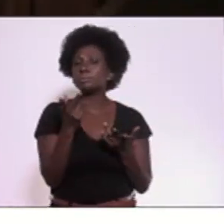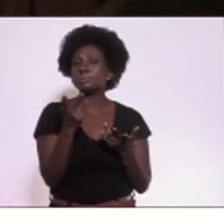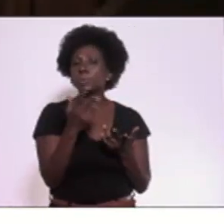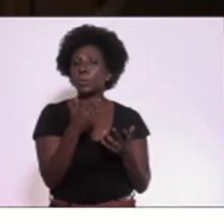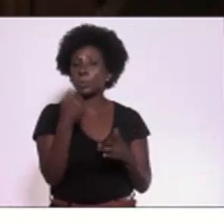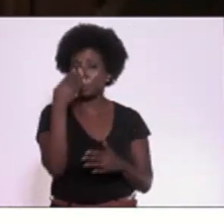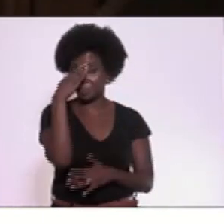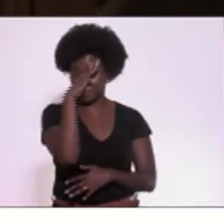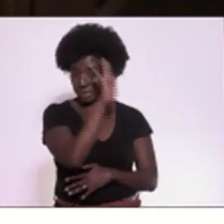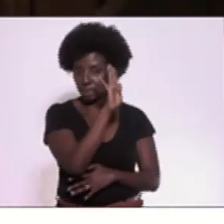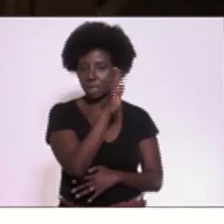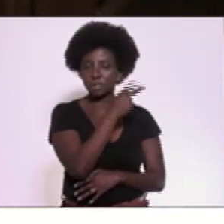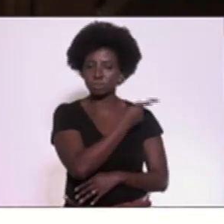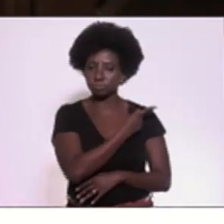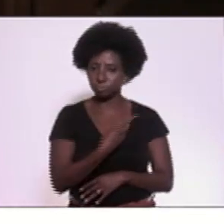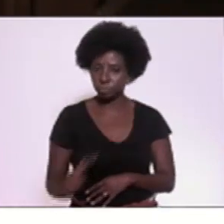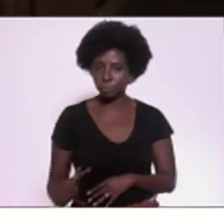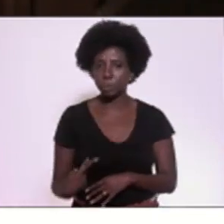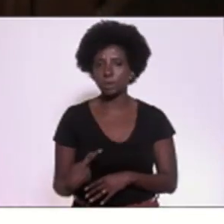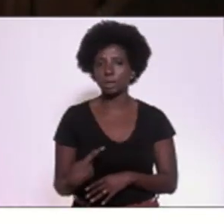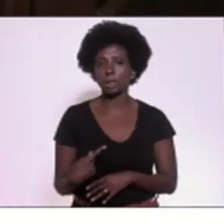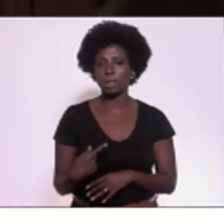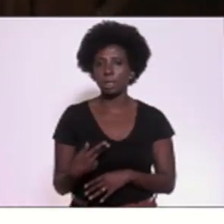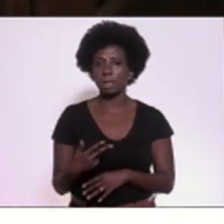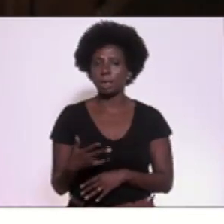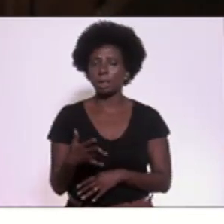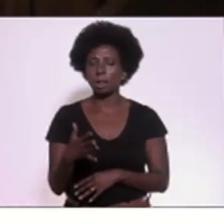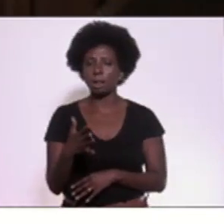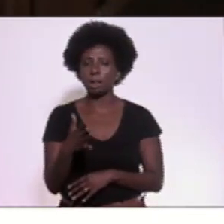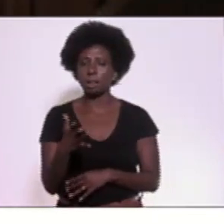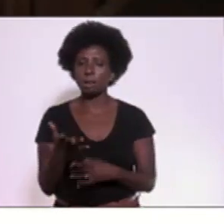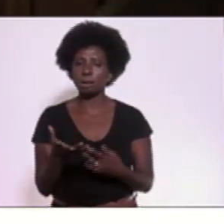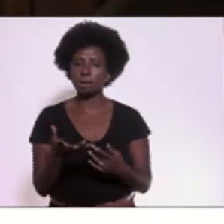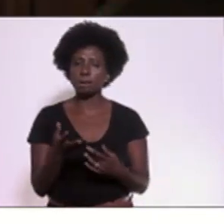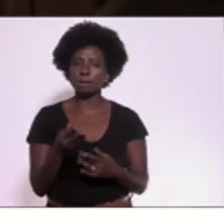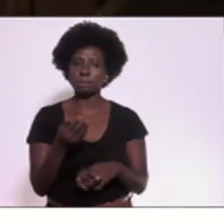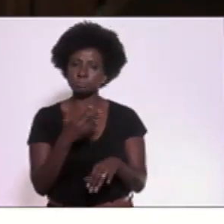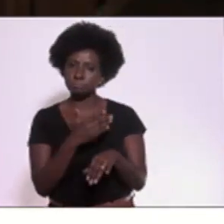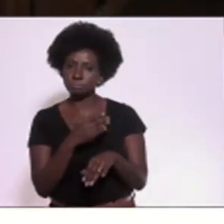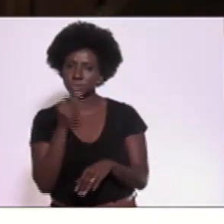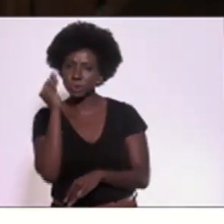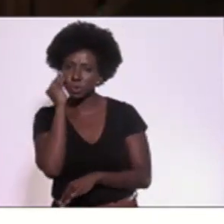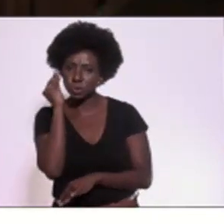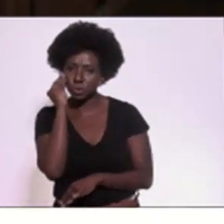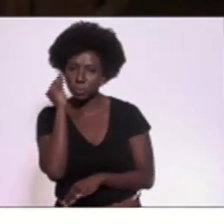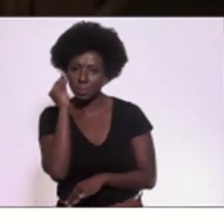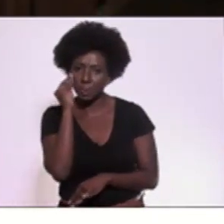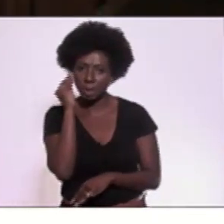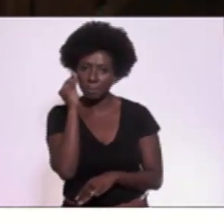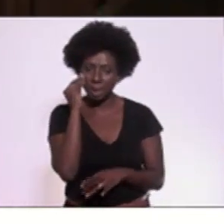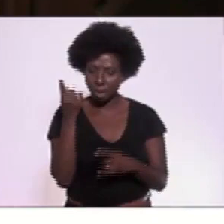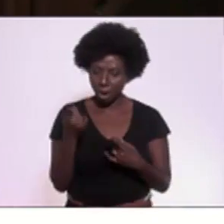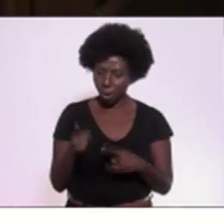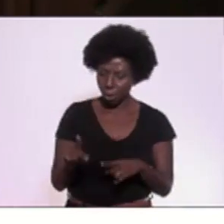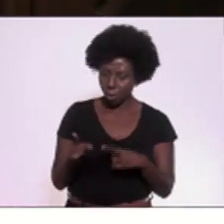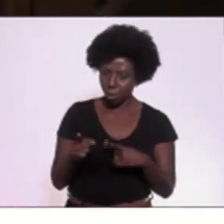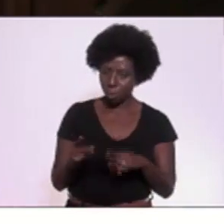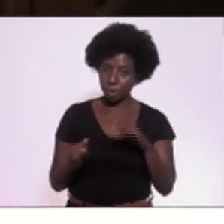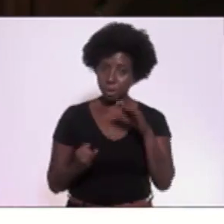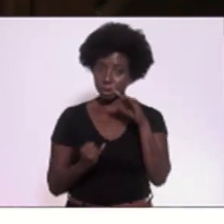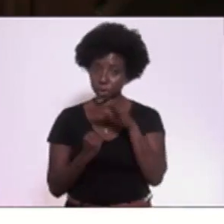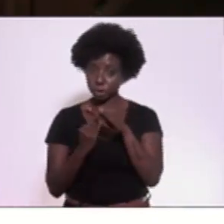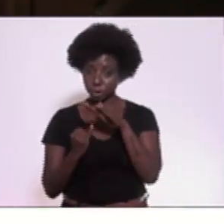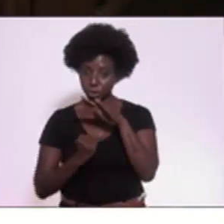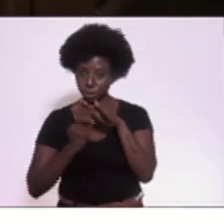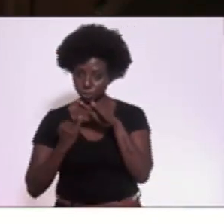da República tenta chantagear, ameaçar as instituições democráticas do Estado brasileiro.